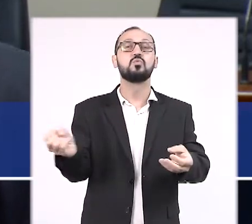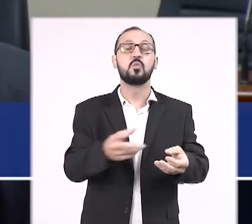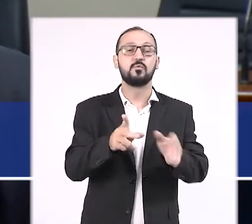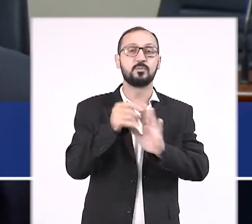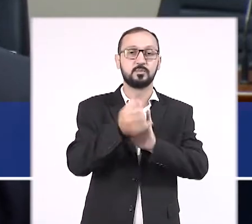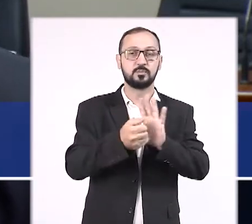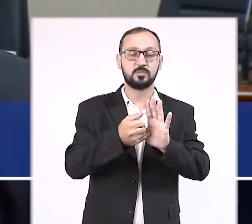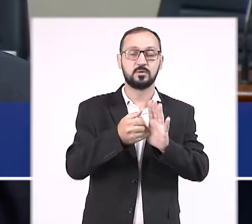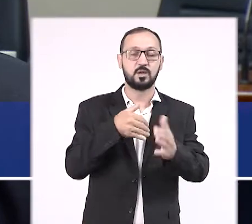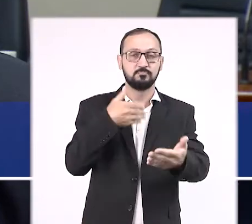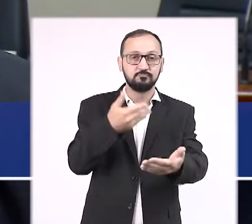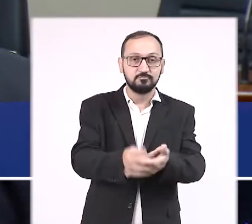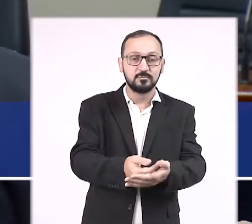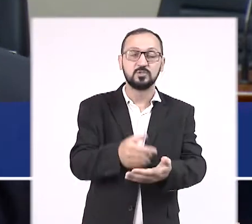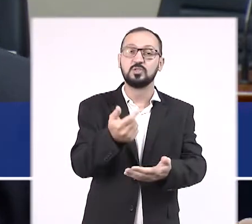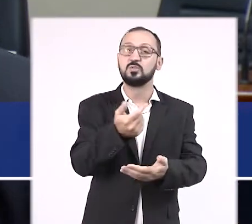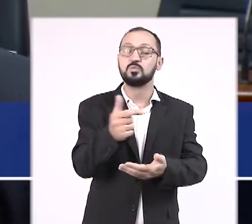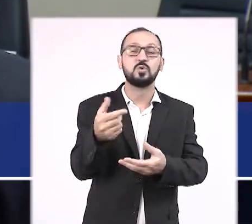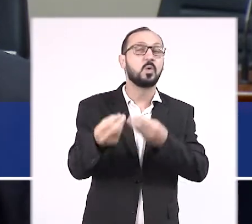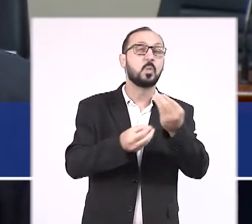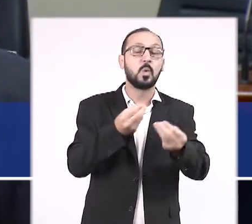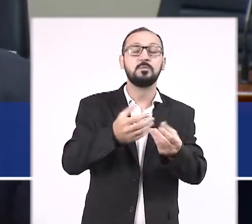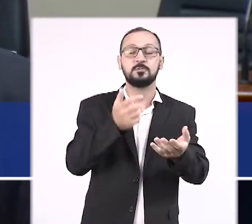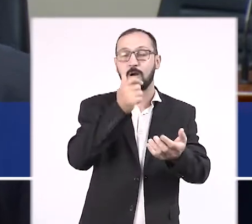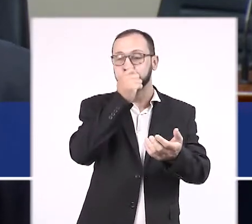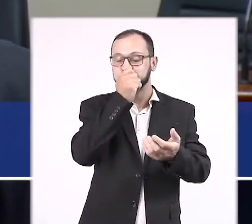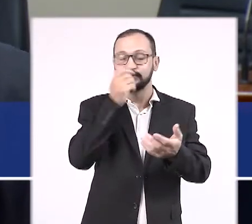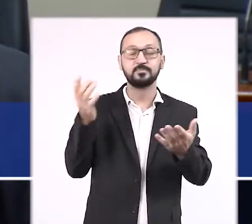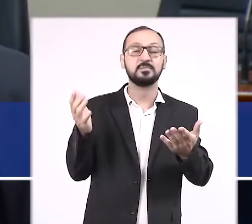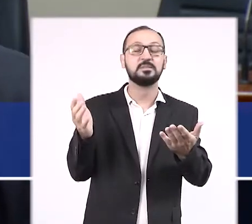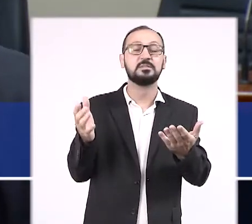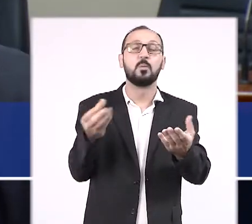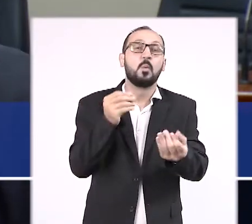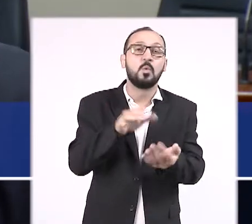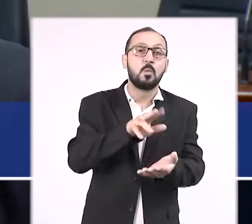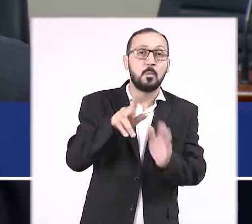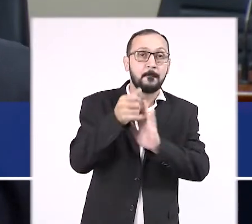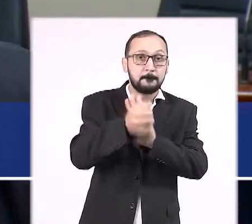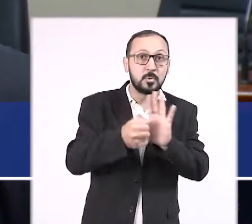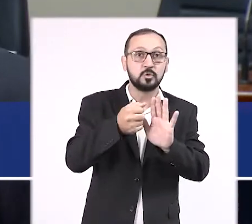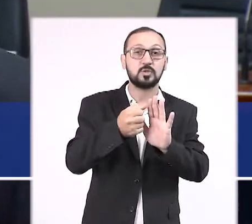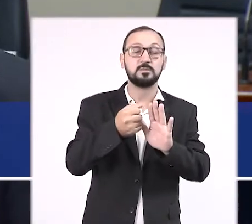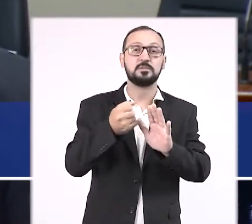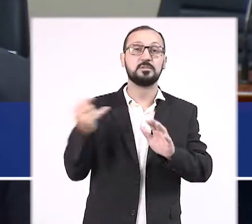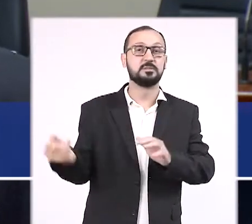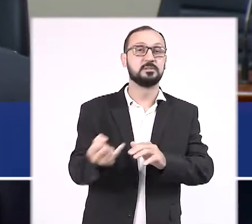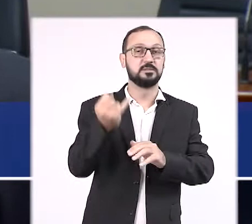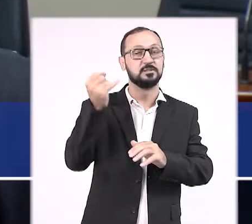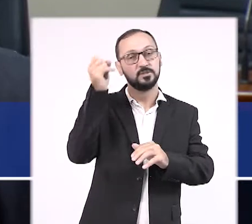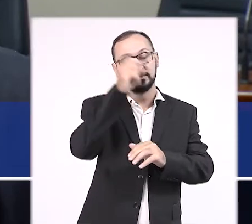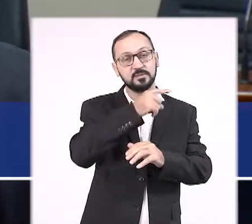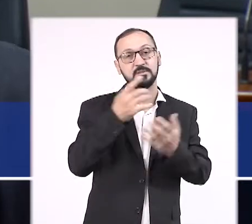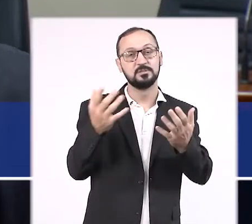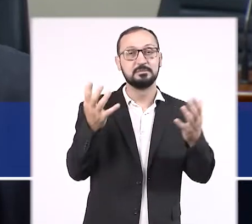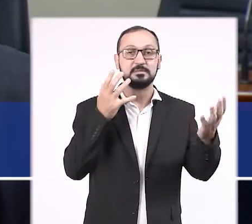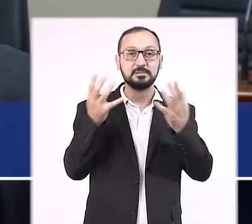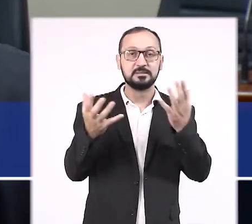passado, mas chegou já no final, no afogadilho, não tinha como você analisar um projeto de tamanha